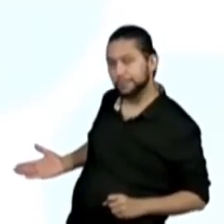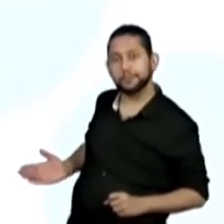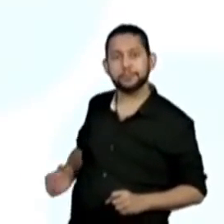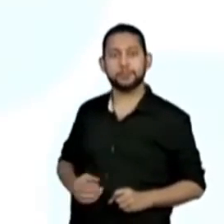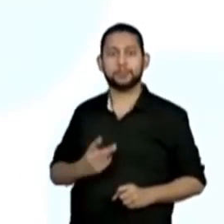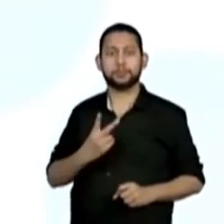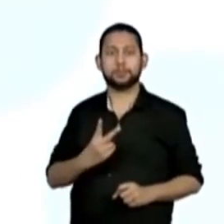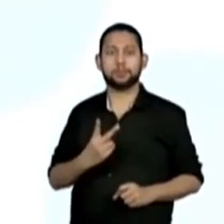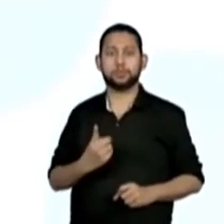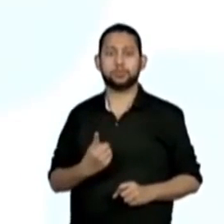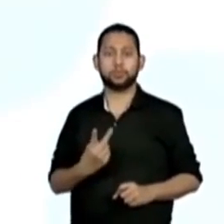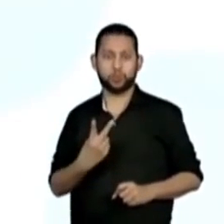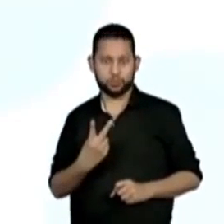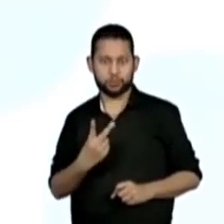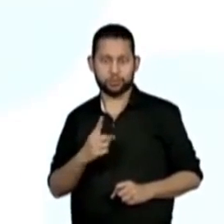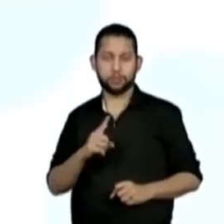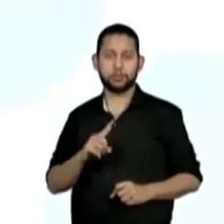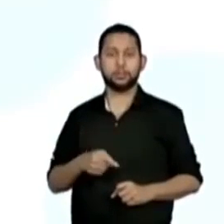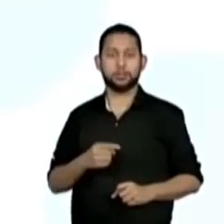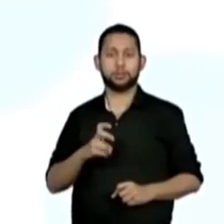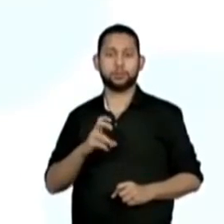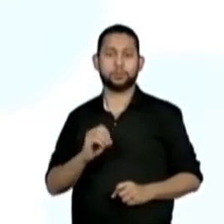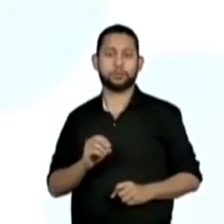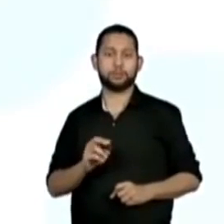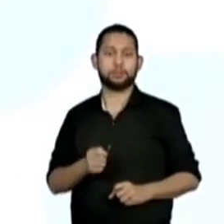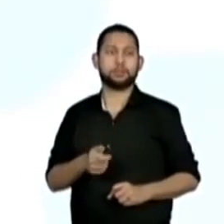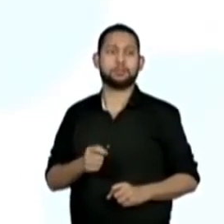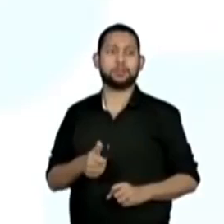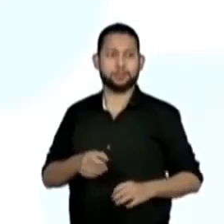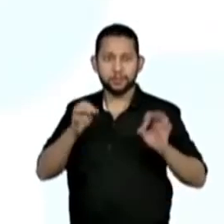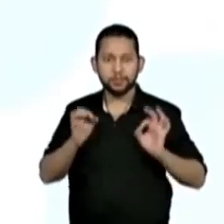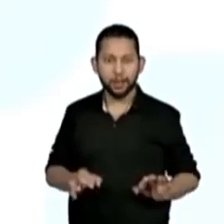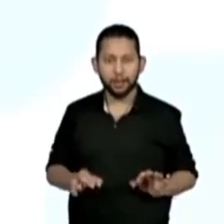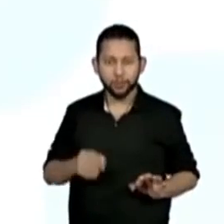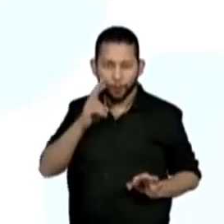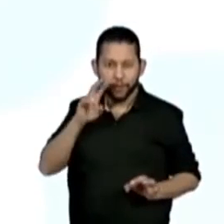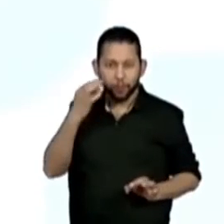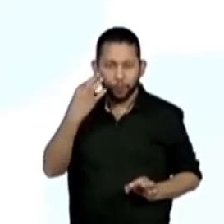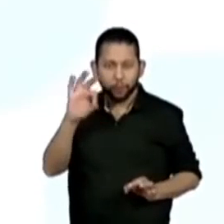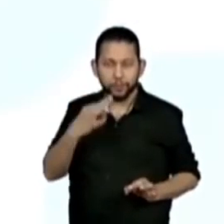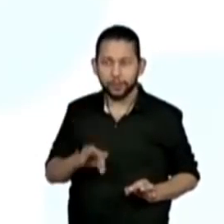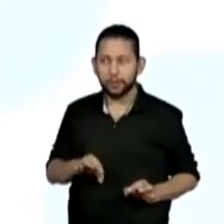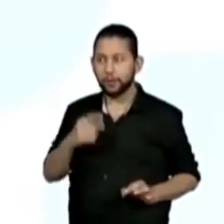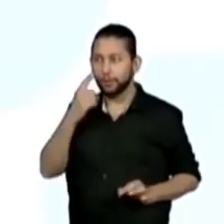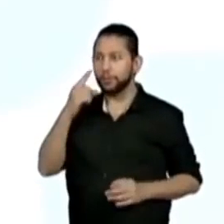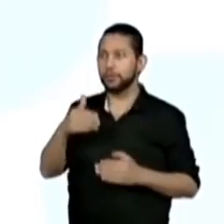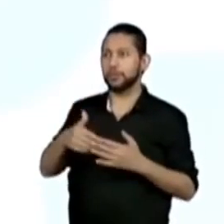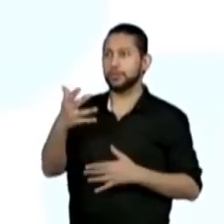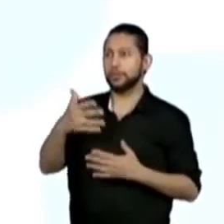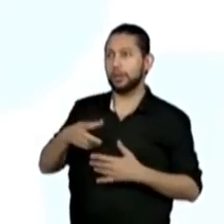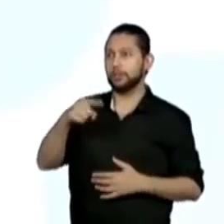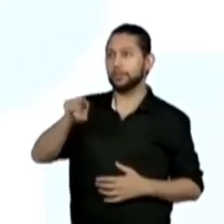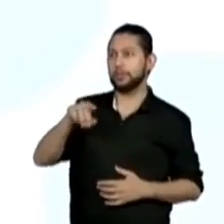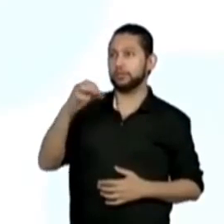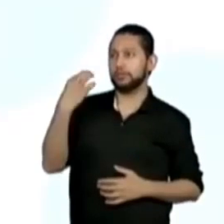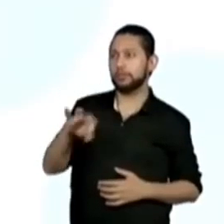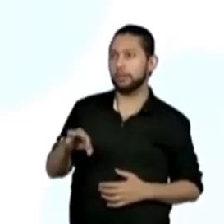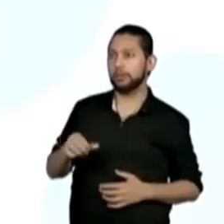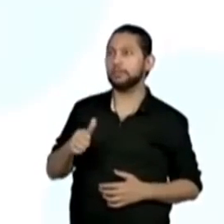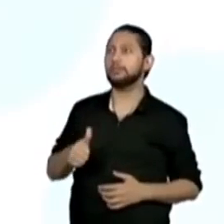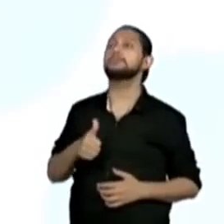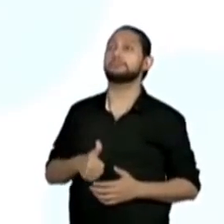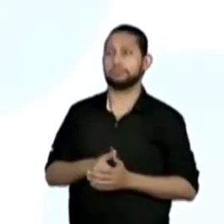2122 e 50 correto conferem comigo eu vou olhar pro chat para ver se vocês